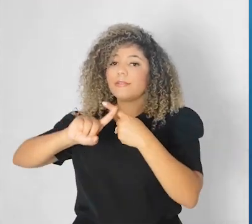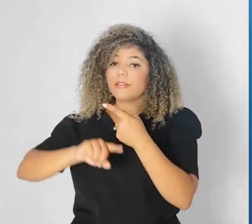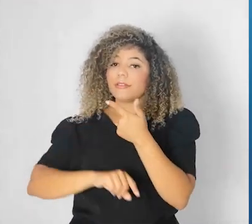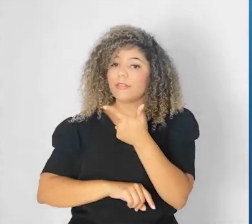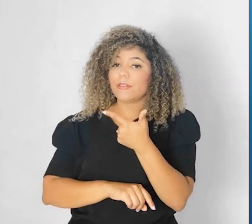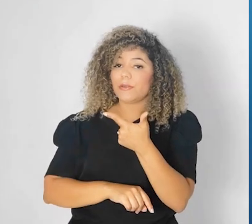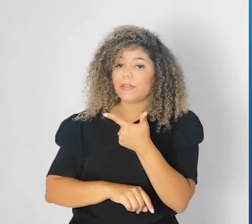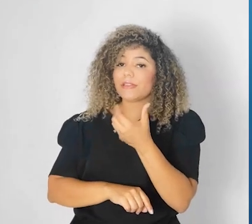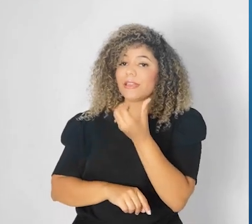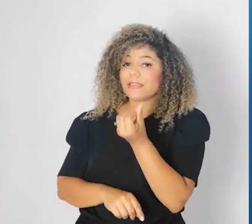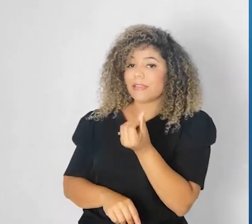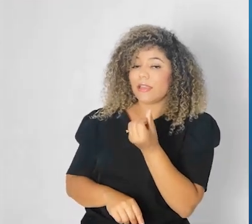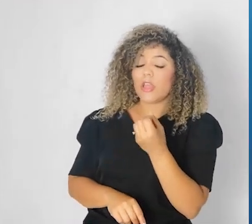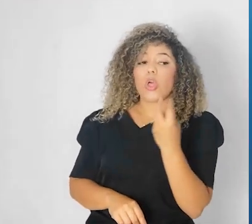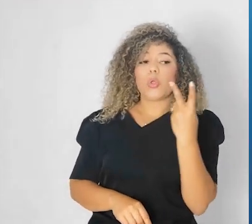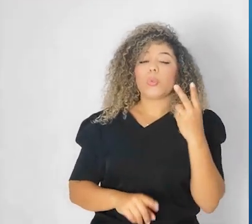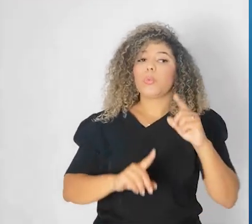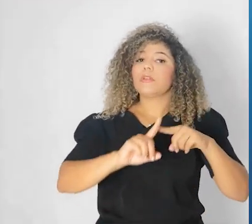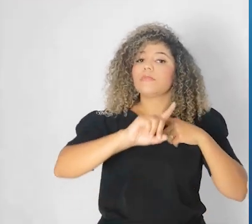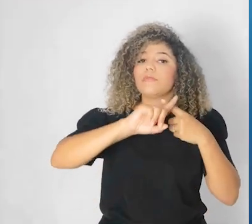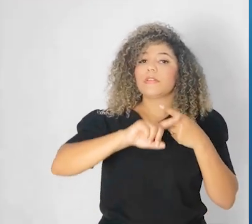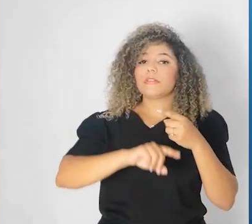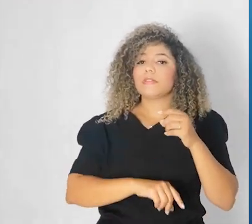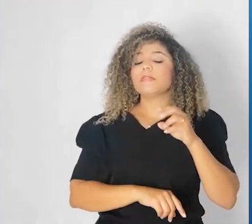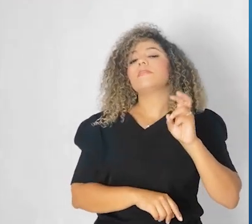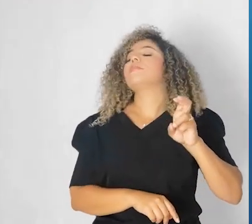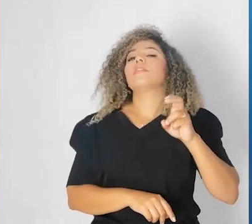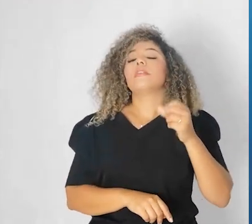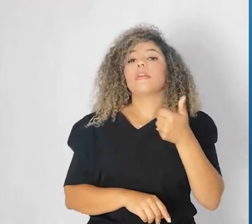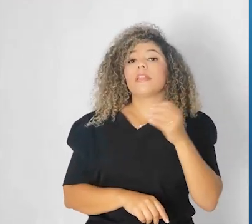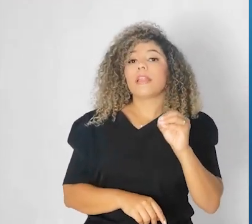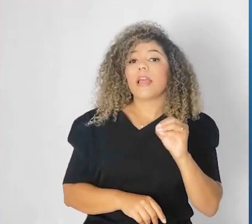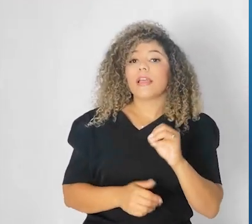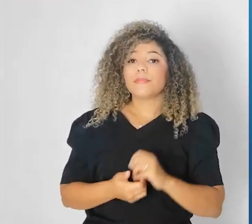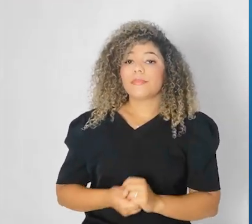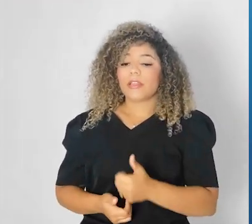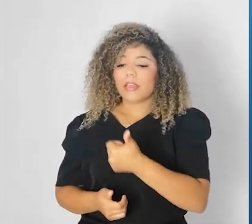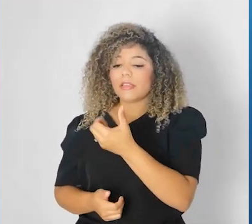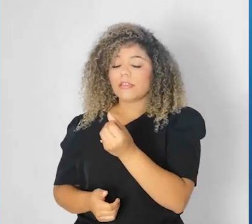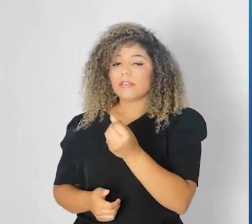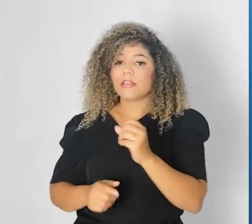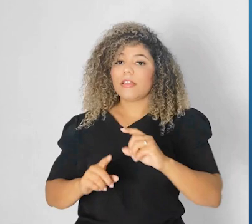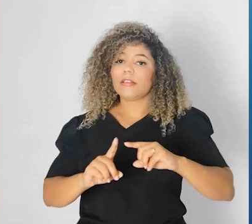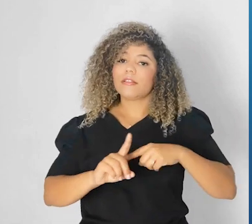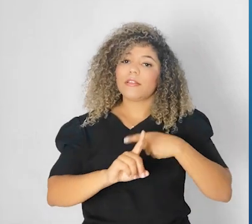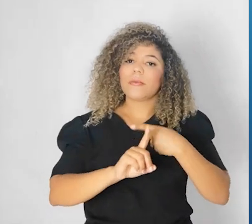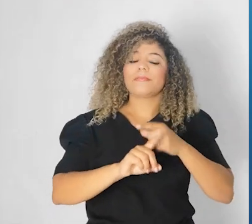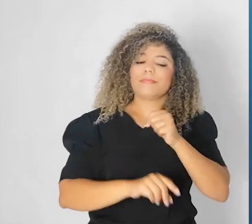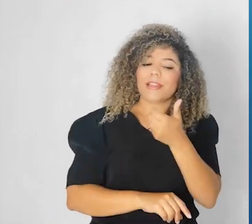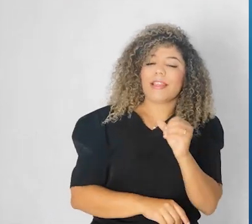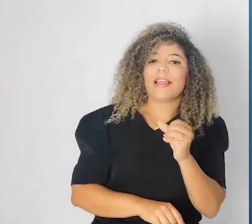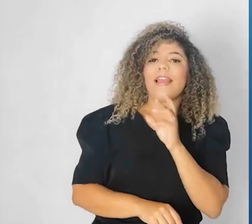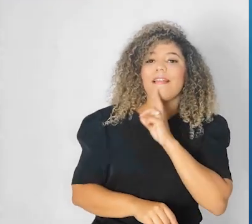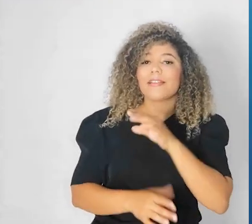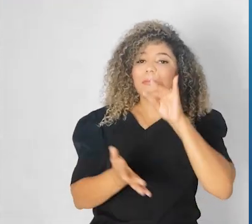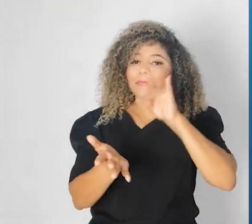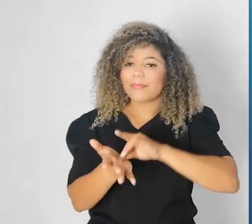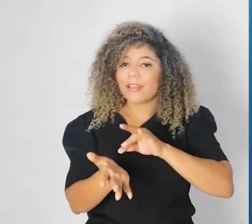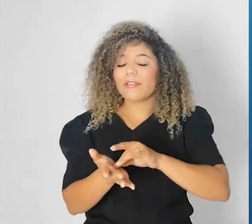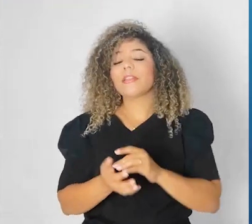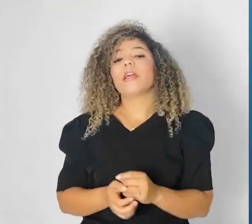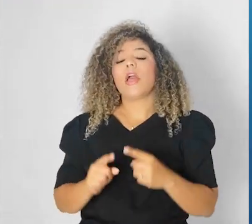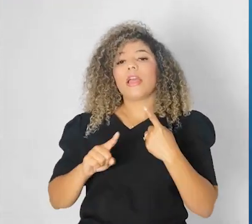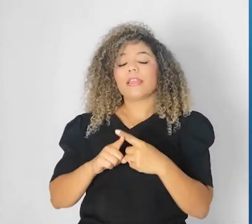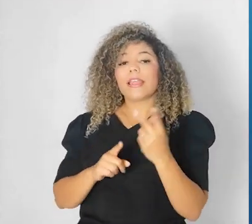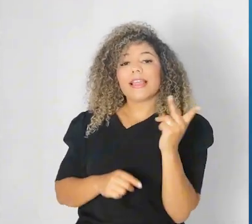5 é 10. 6 mais 10 igual a 16, 16 igual a 16, portanto, é verdade que esse par ordenado